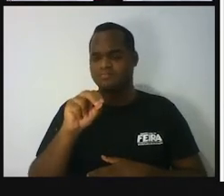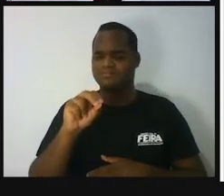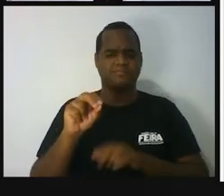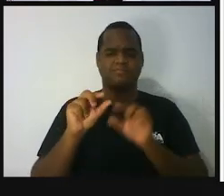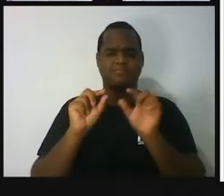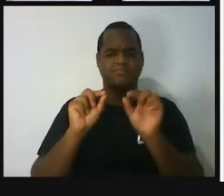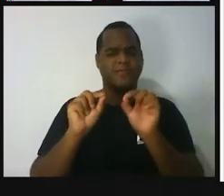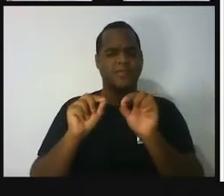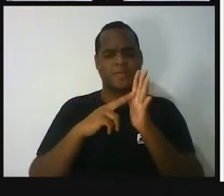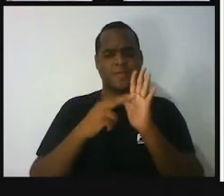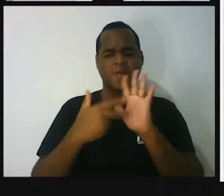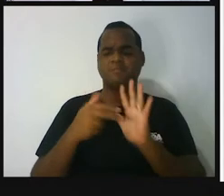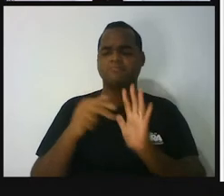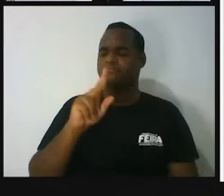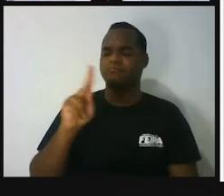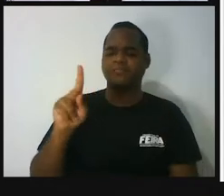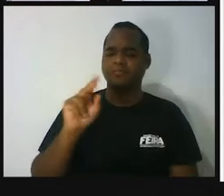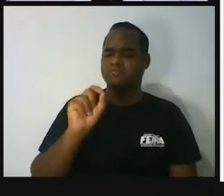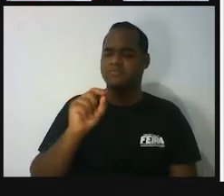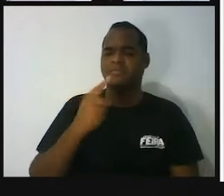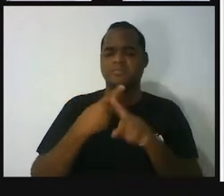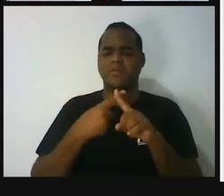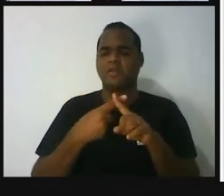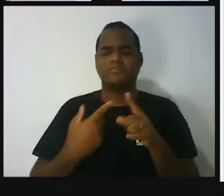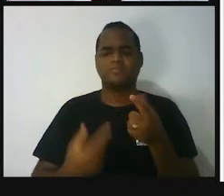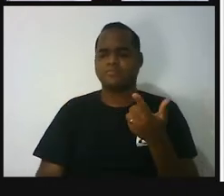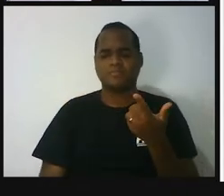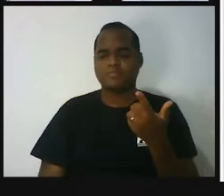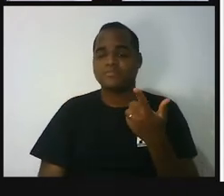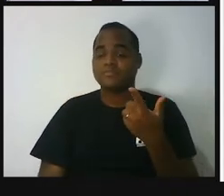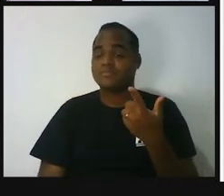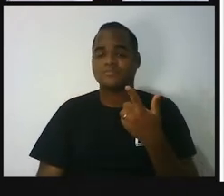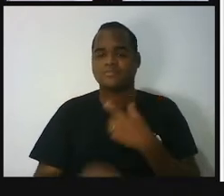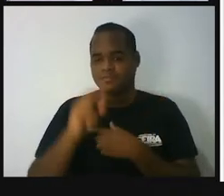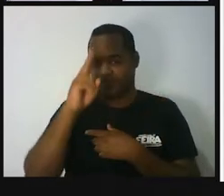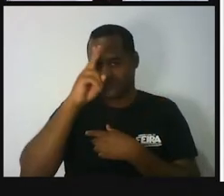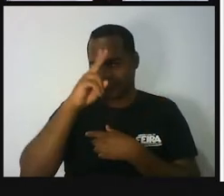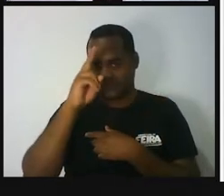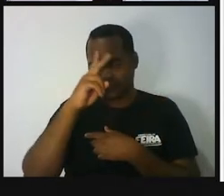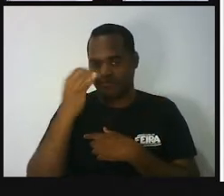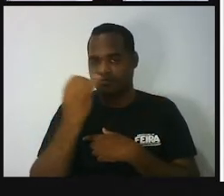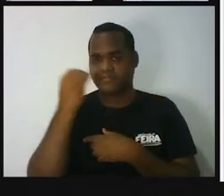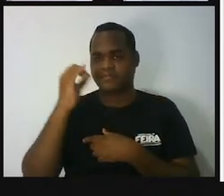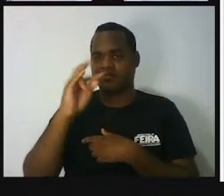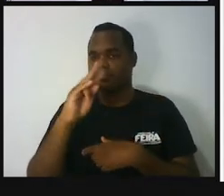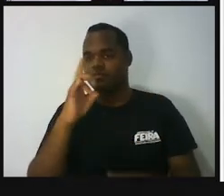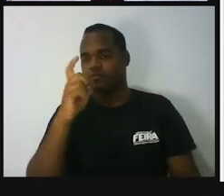Professor, por que hexágono? Vamos lembrar aqui, ó,